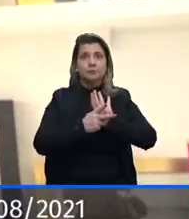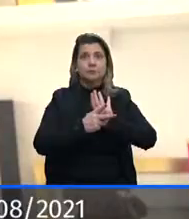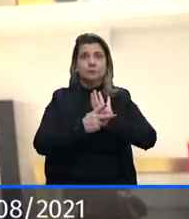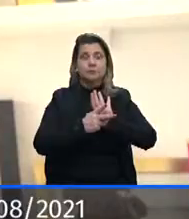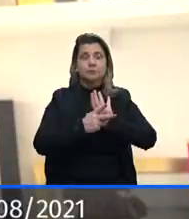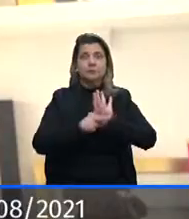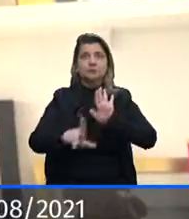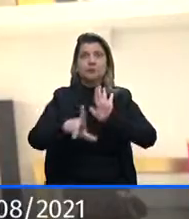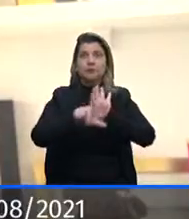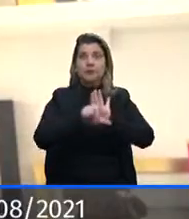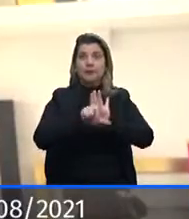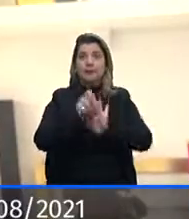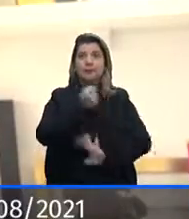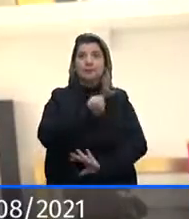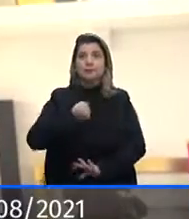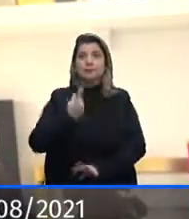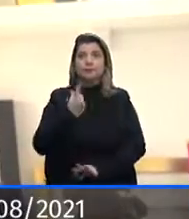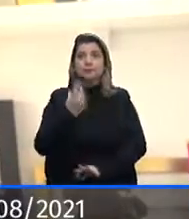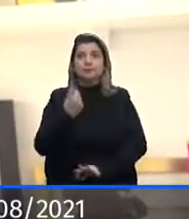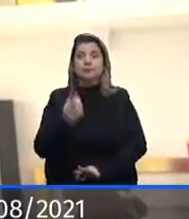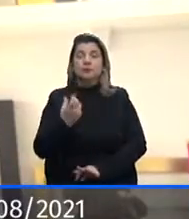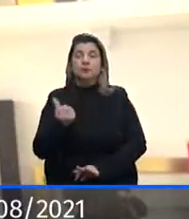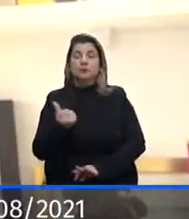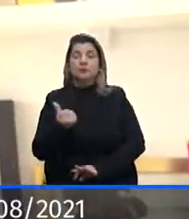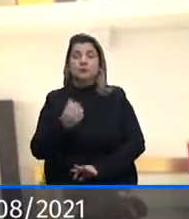de lei número